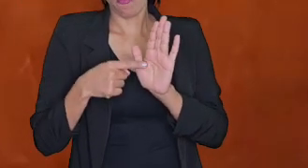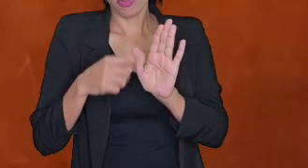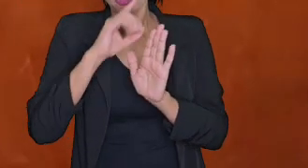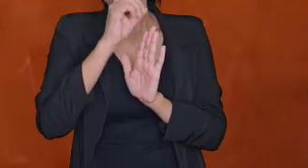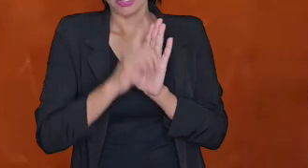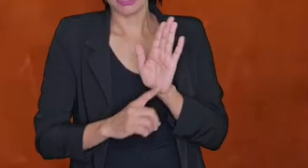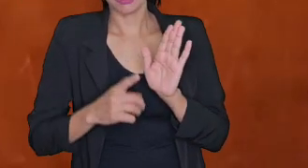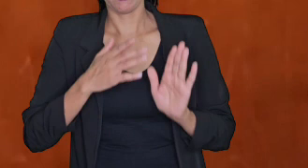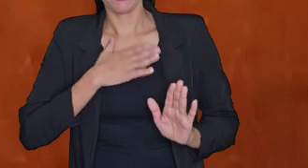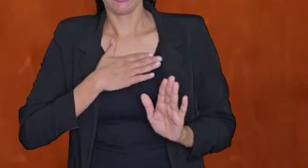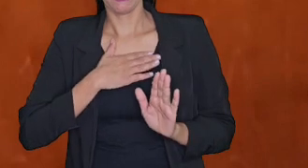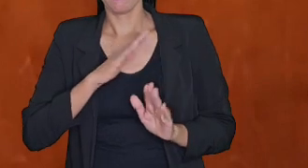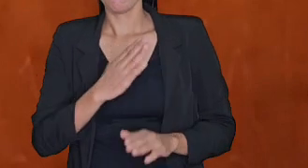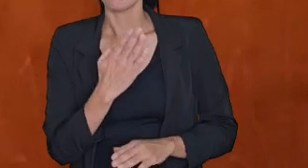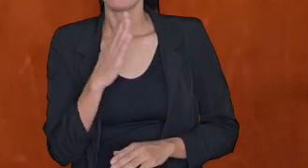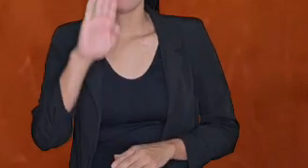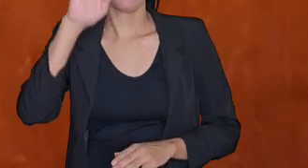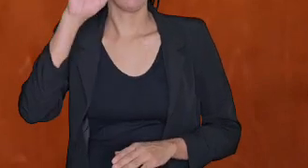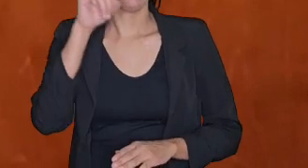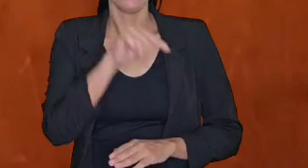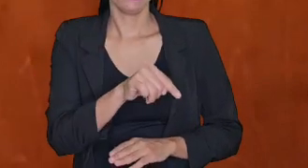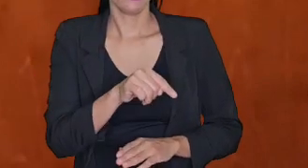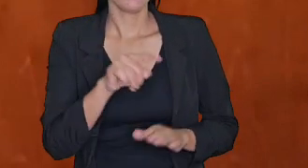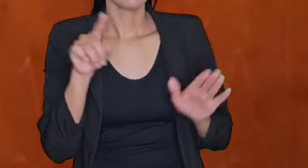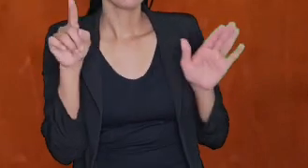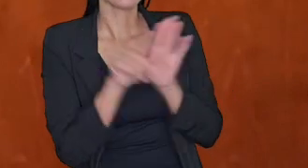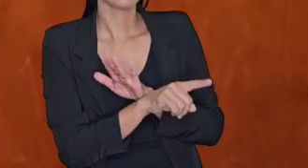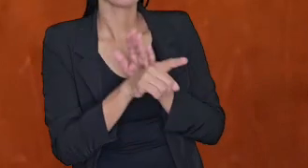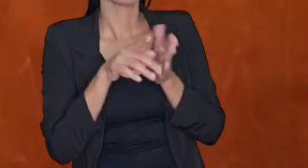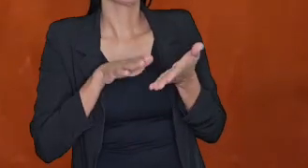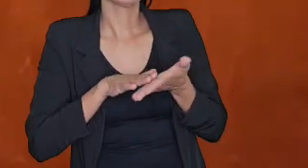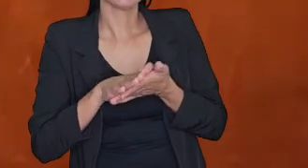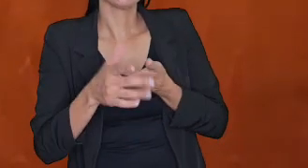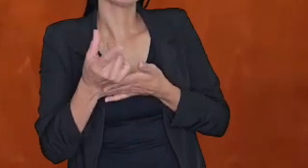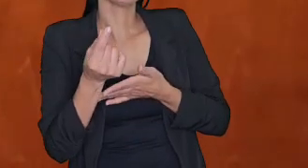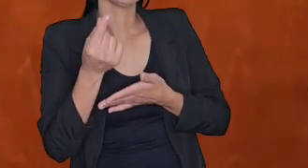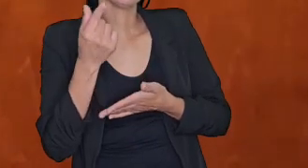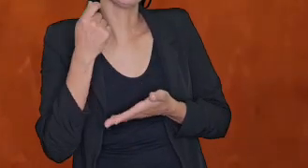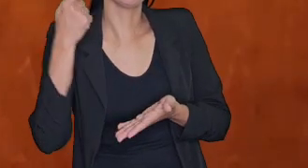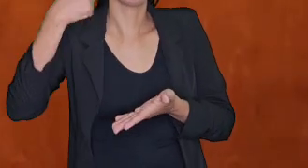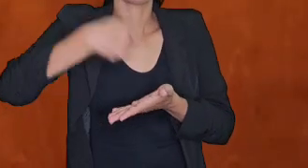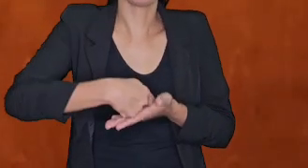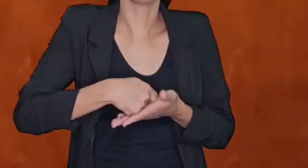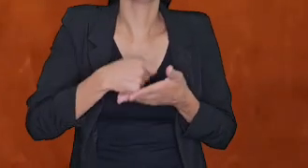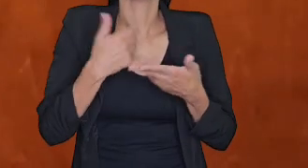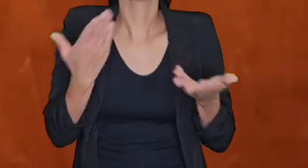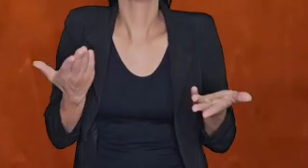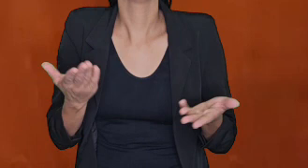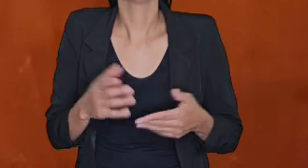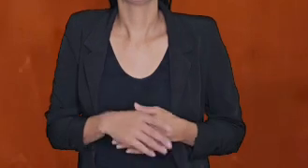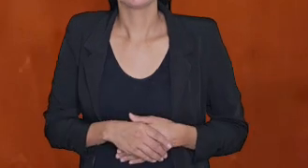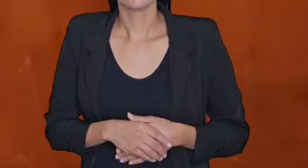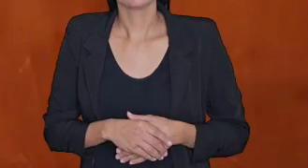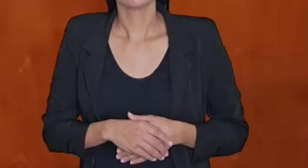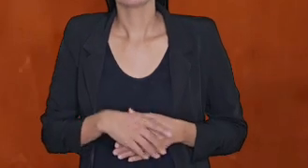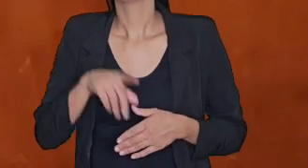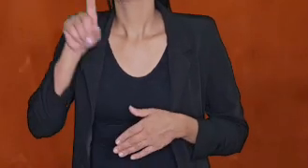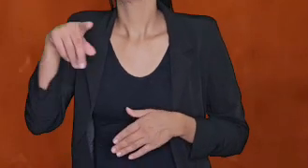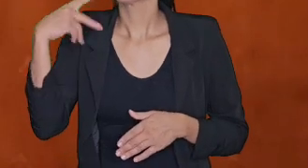o imóvel. Está aqui a minha declaração. Falso. Ô, herdeiros, eu quero saber, cadê o extrato